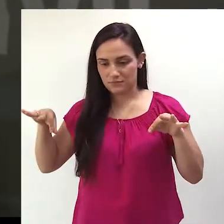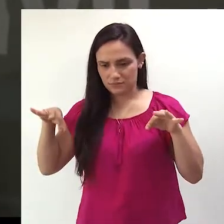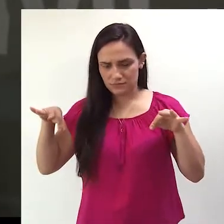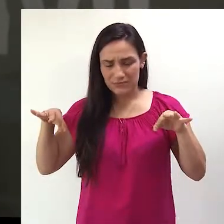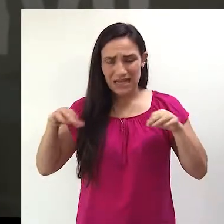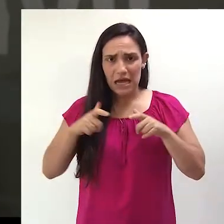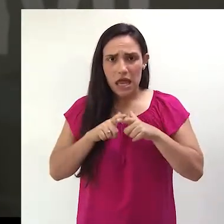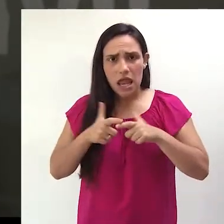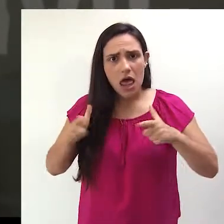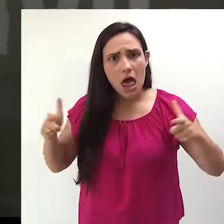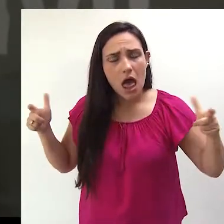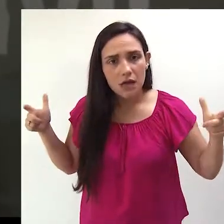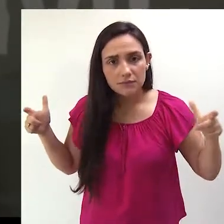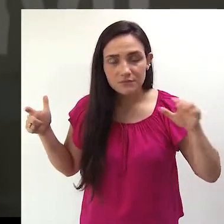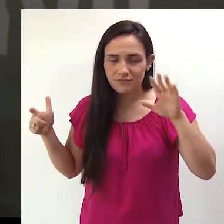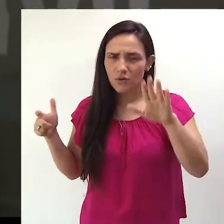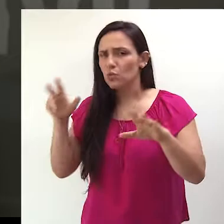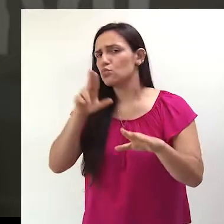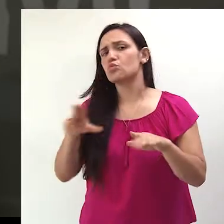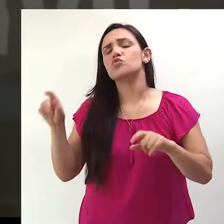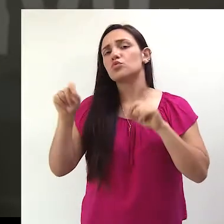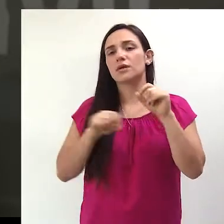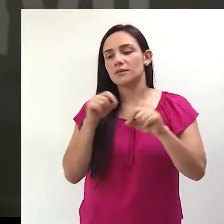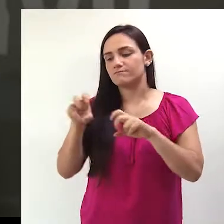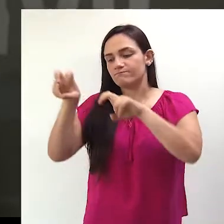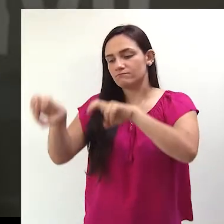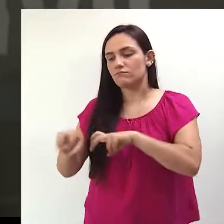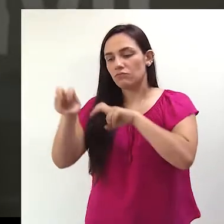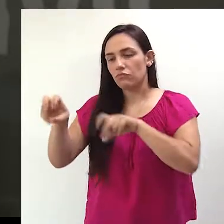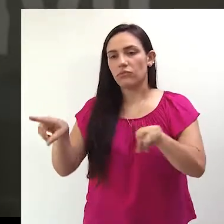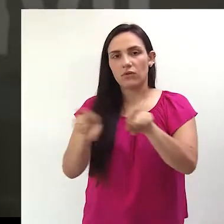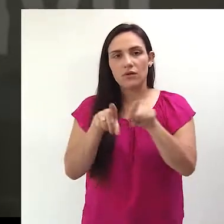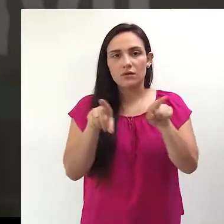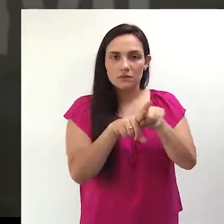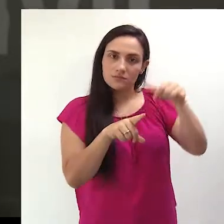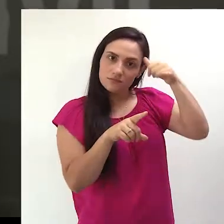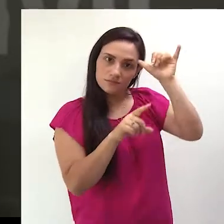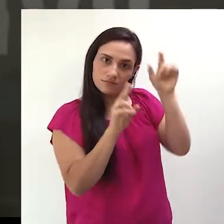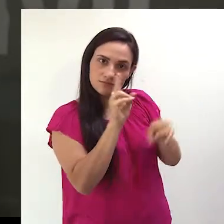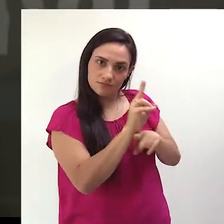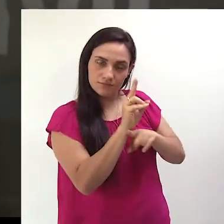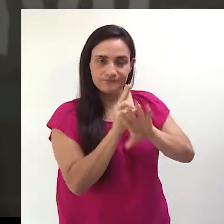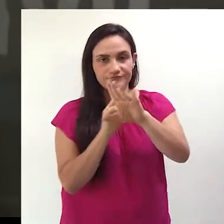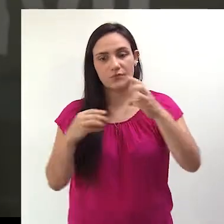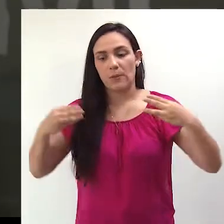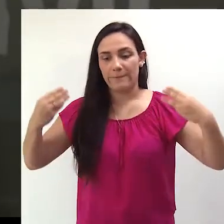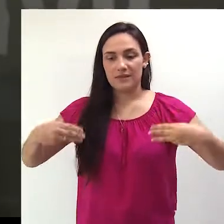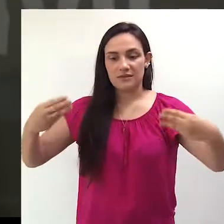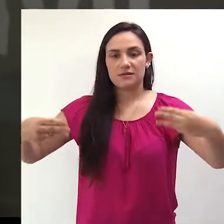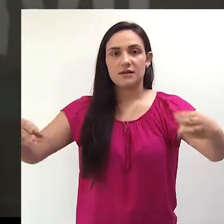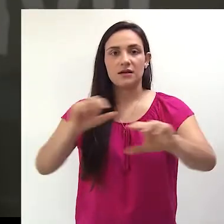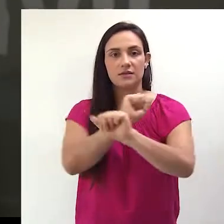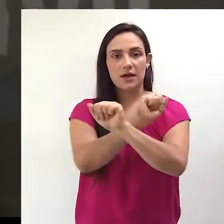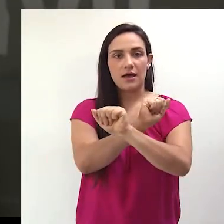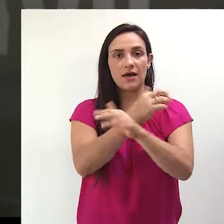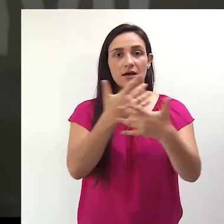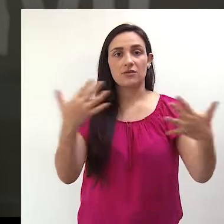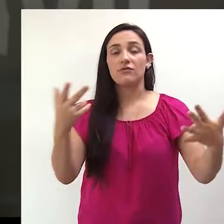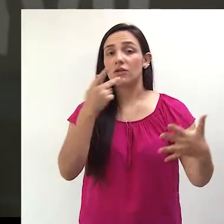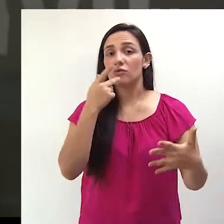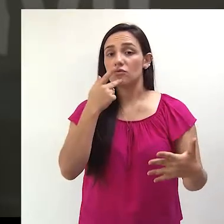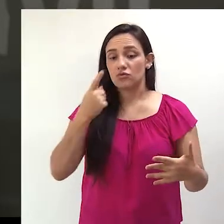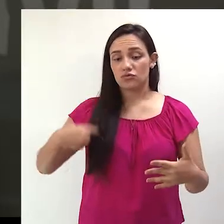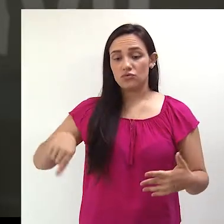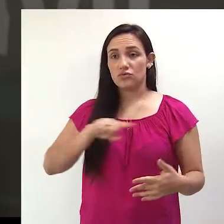A agropecuária é a grande vocação do estado. De acordo com o Ministério da Agricultura, estamos no 7º lugar